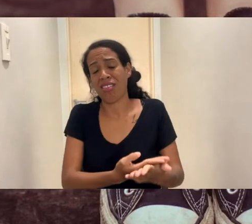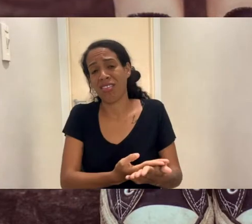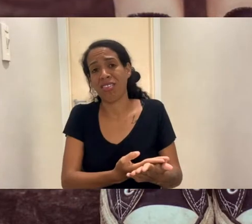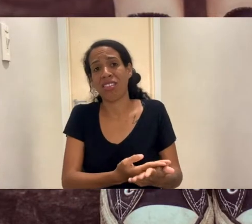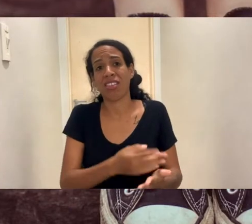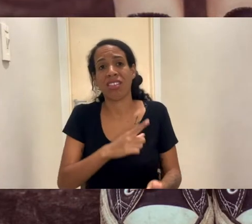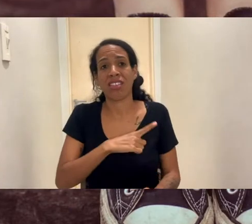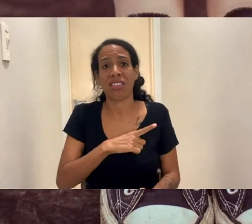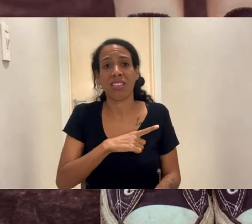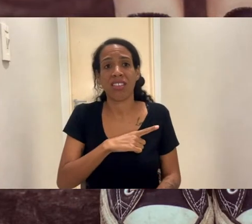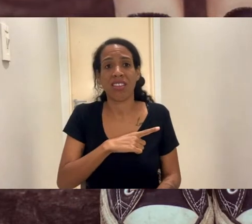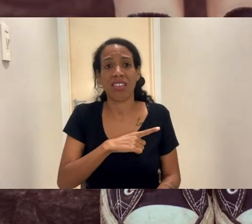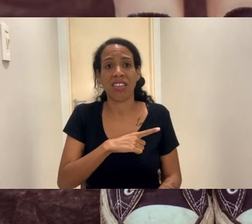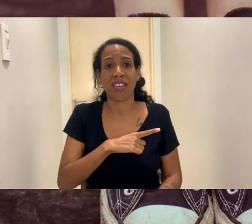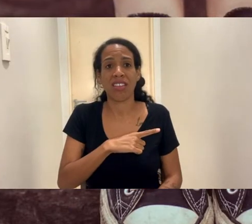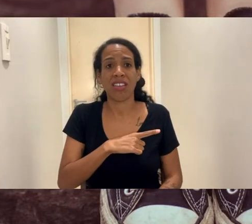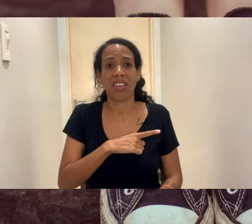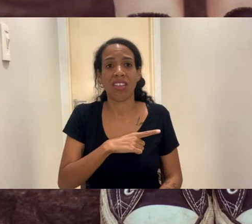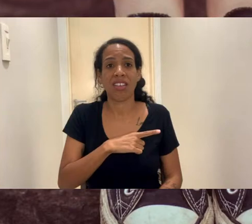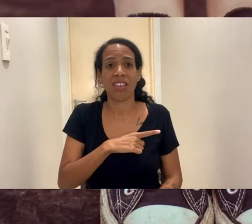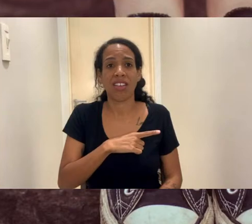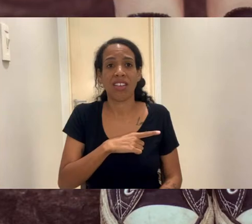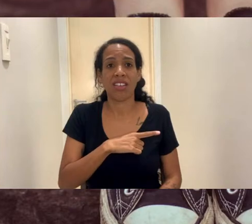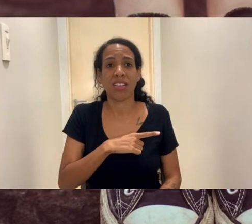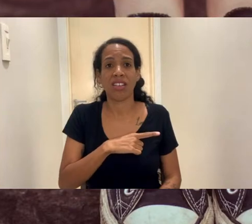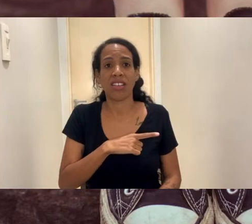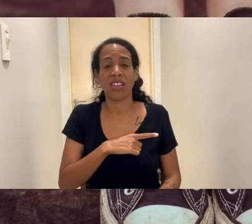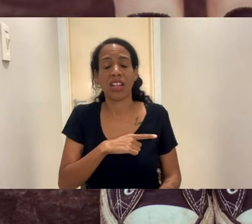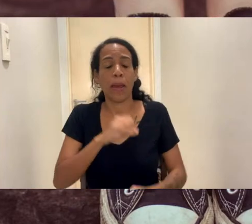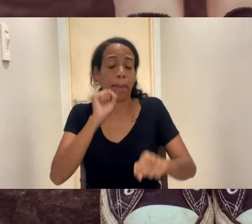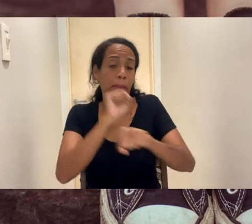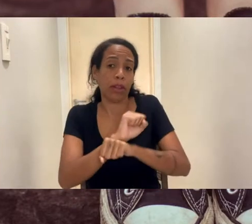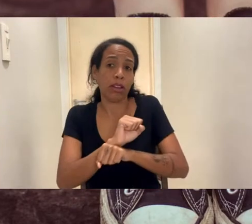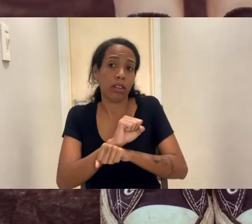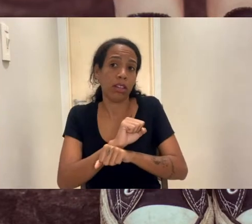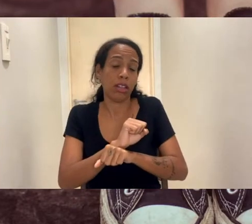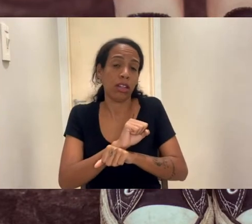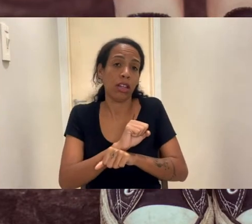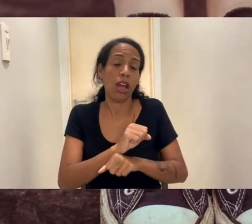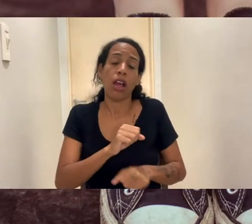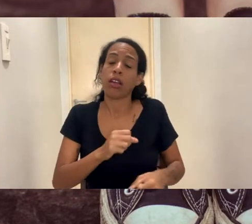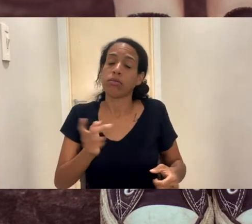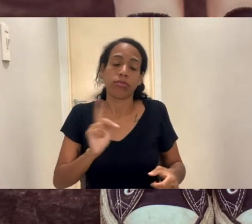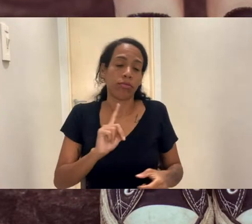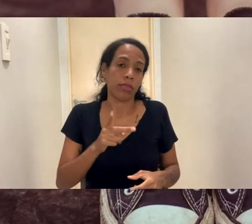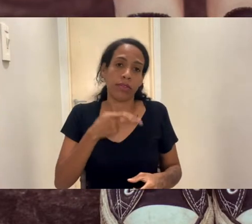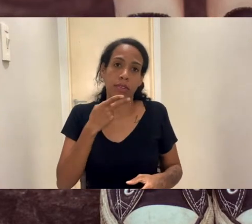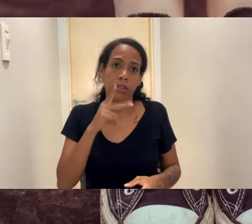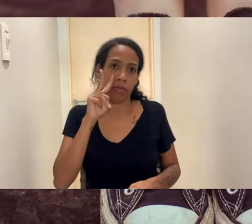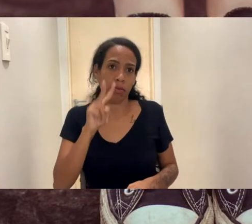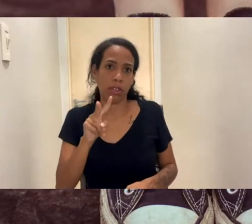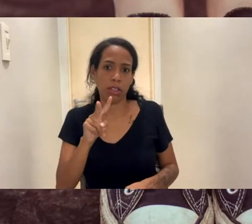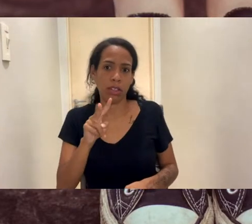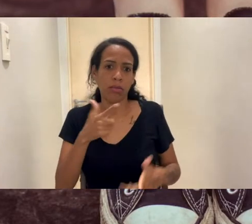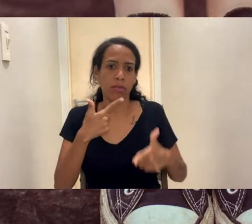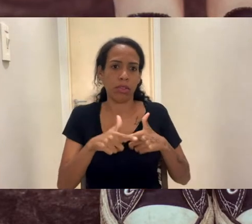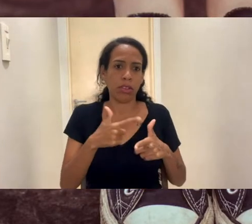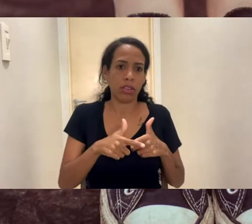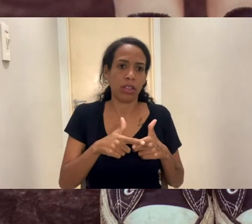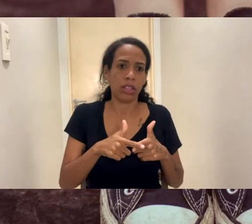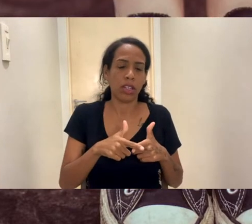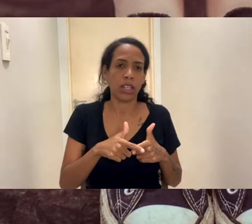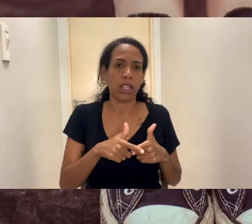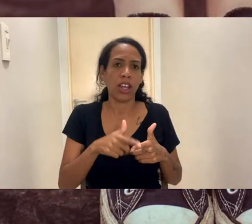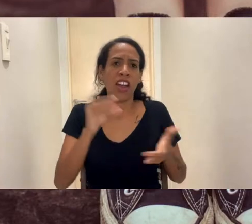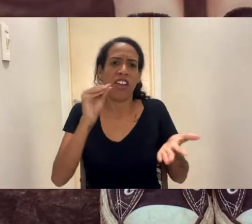são indicadas a sua extinção. Ao mesmo tempo, você vê uma insuficiência de